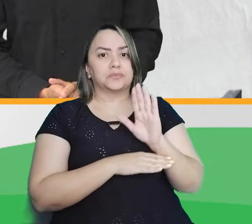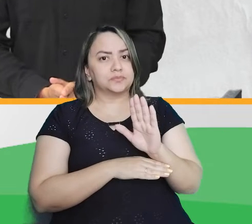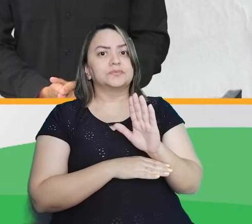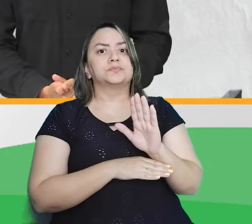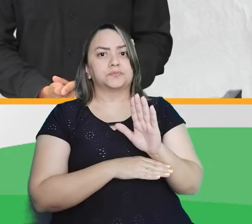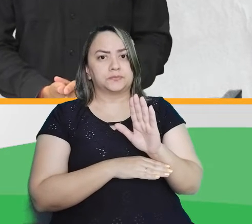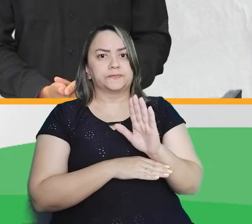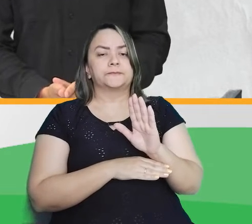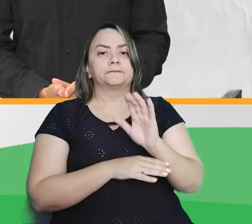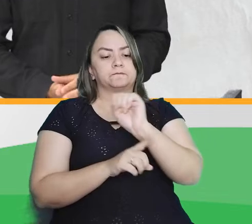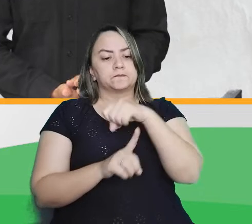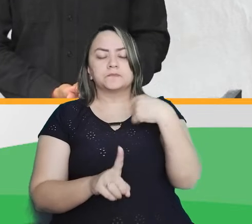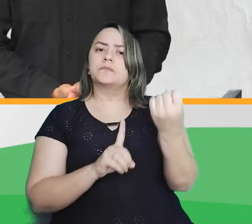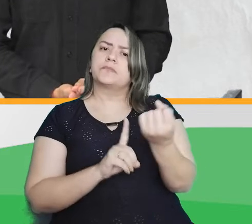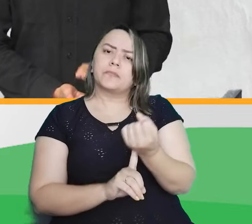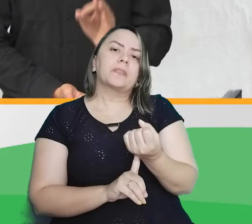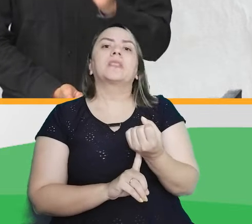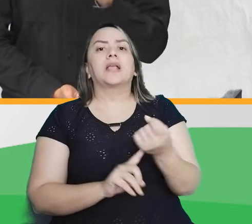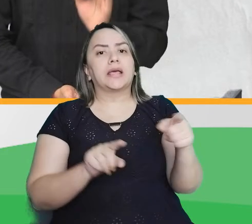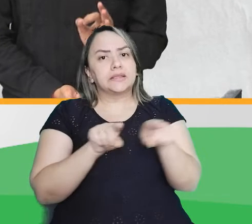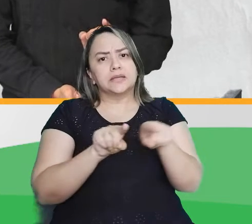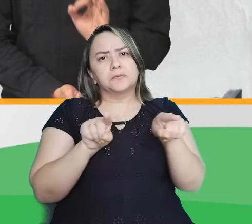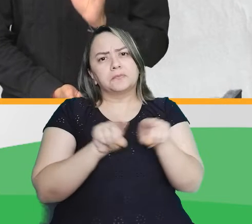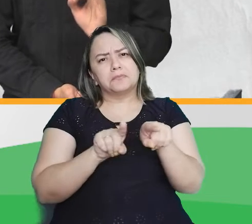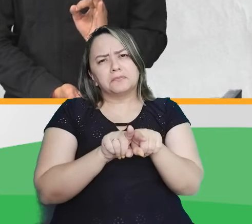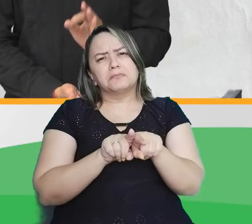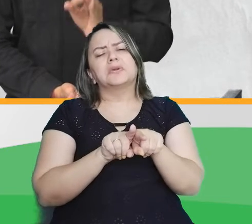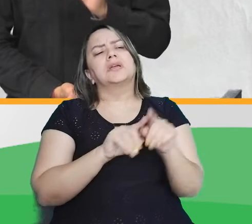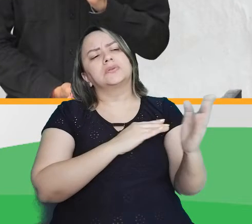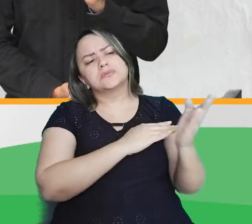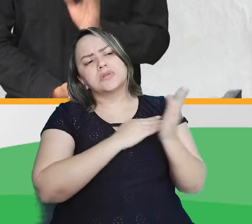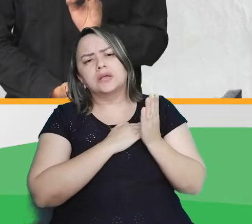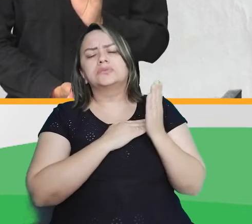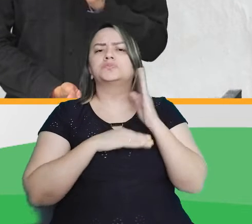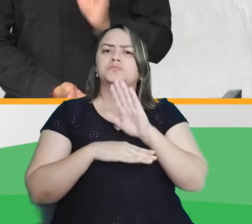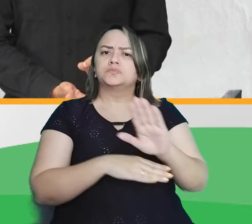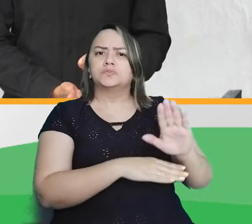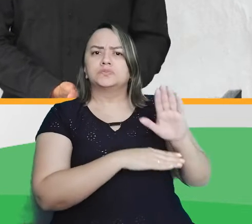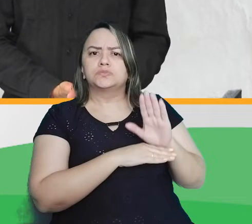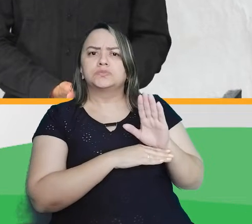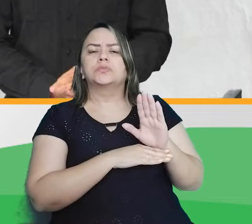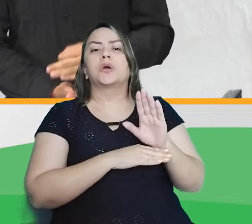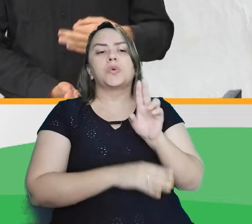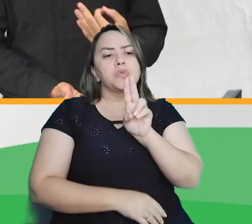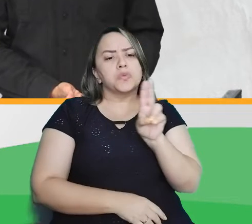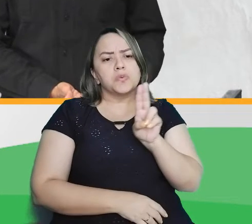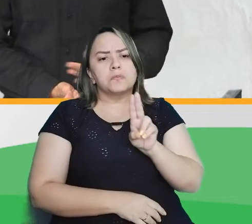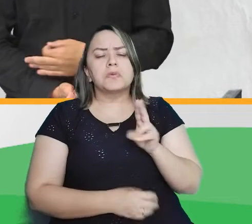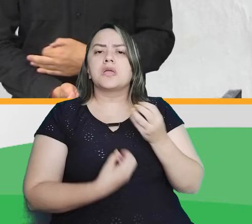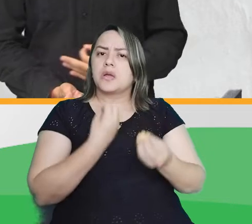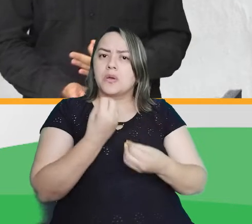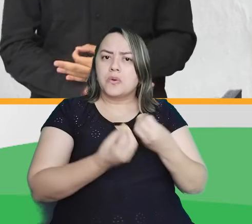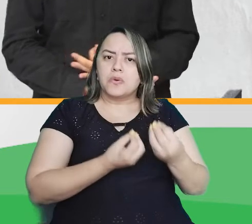uma contribuição que nos ajuda a nomear de maneira sistemática e científica.